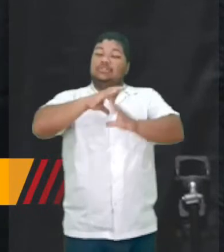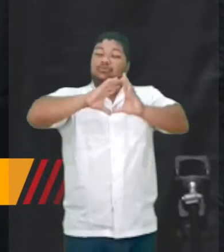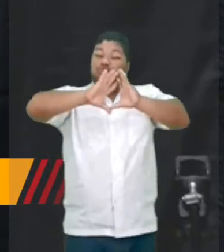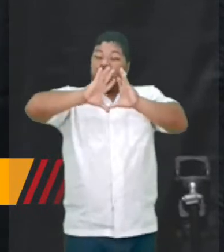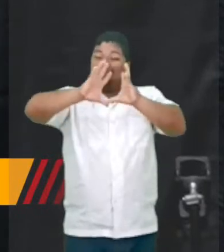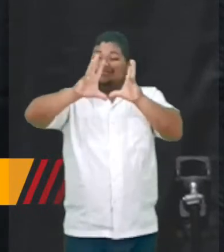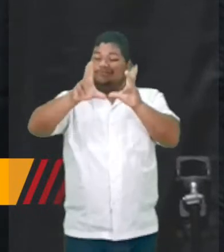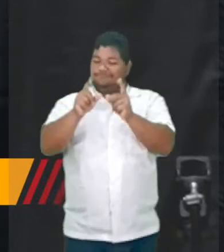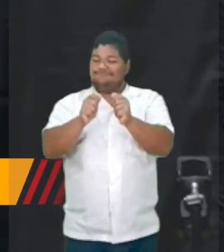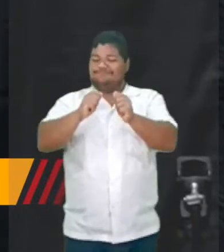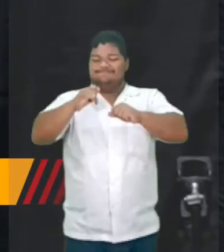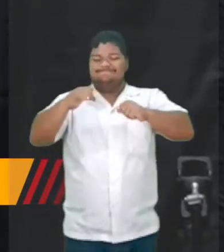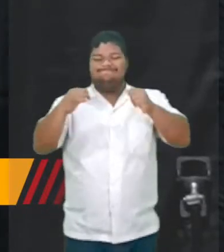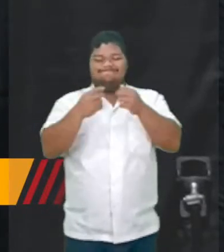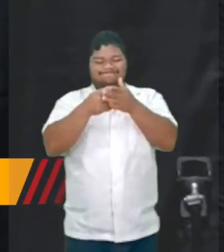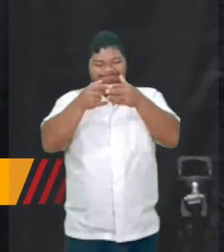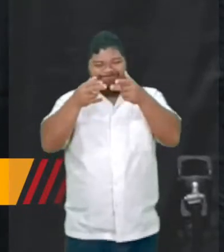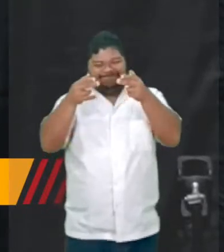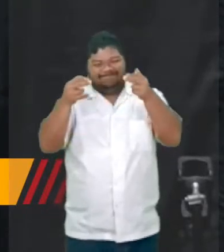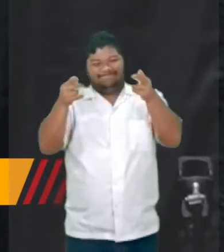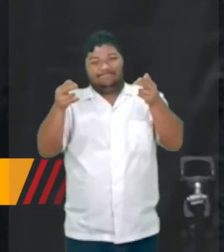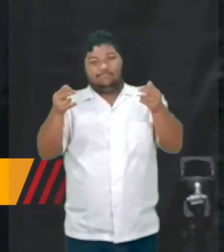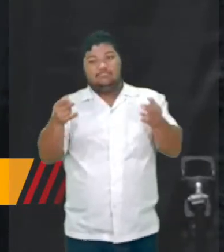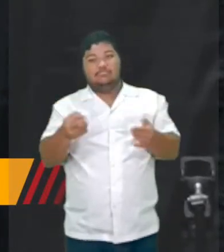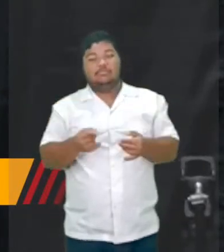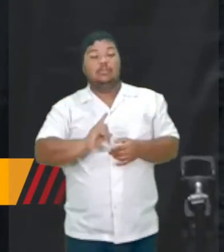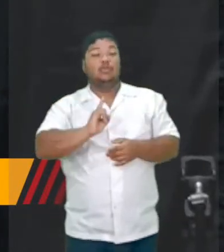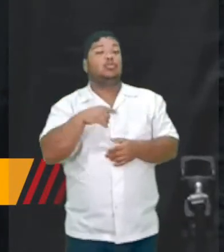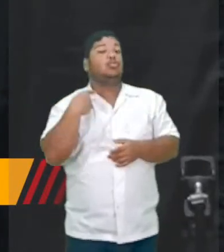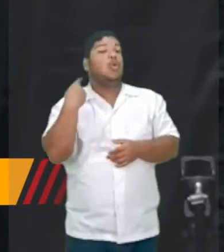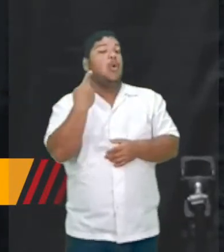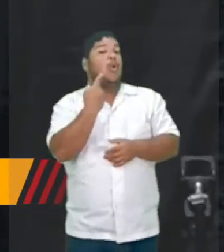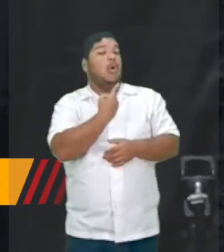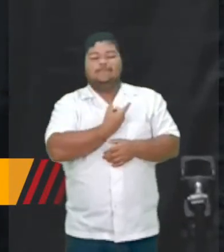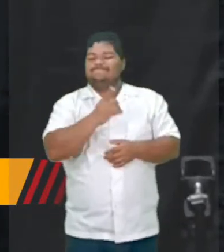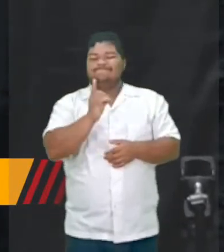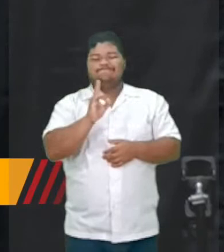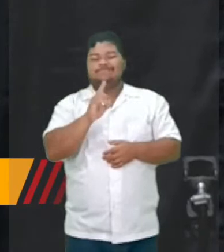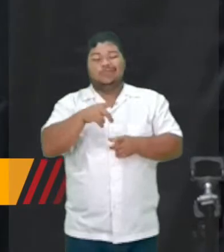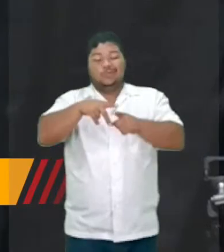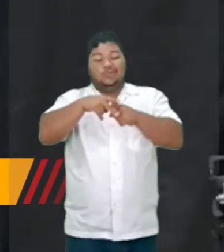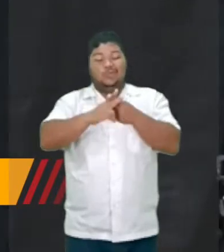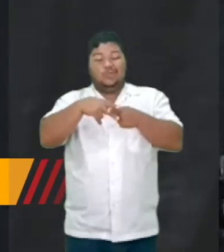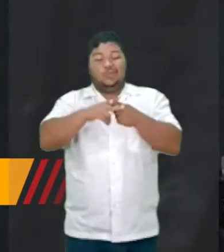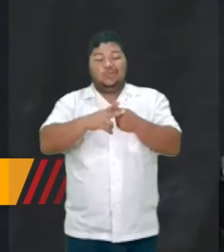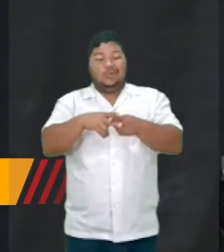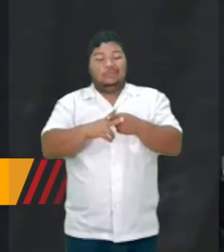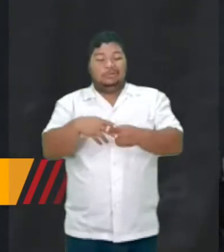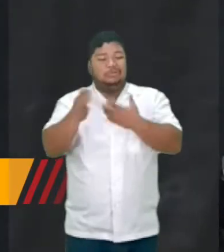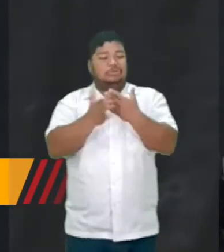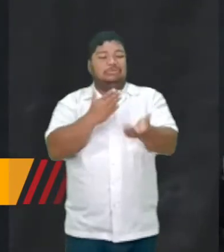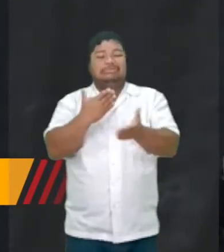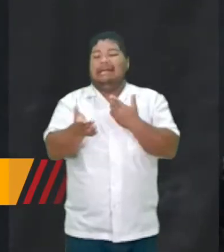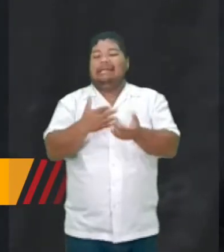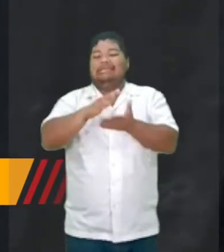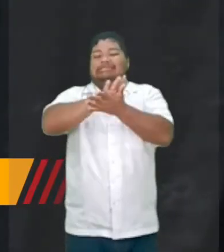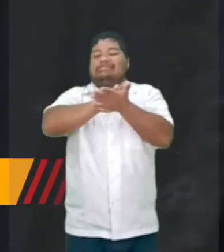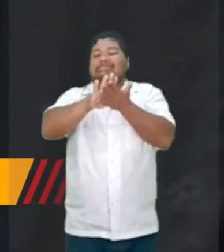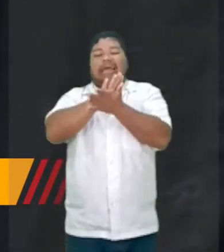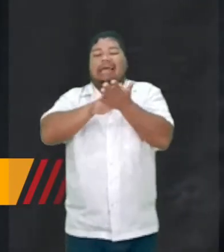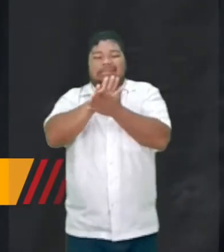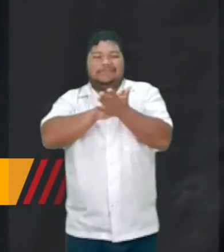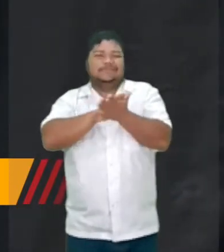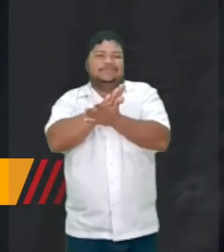coisas. Nós não somos obra do acaso. Nós somos obra de